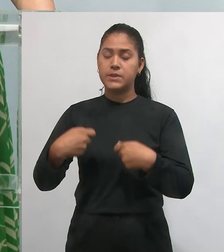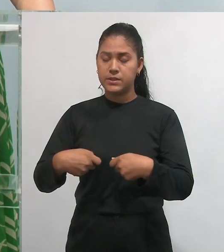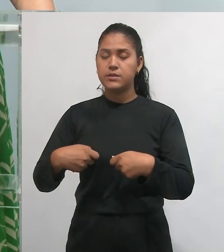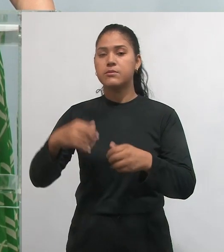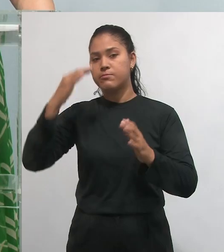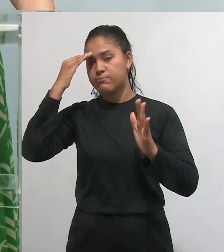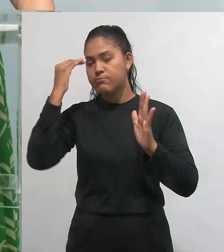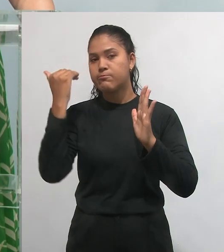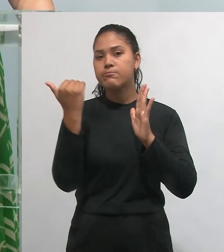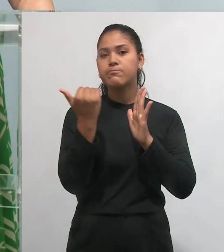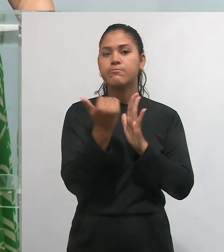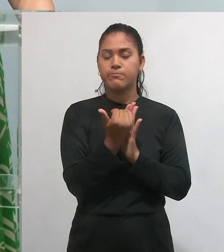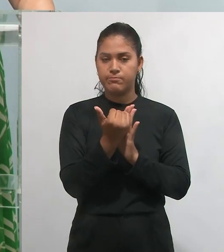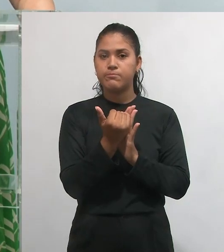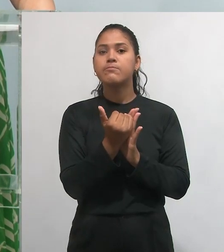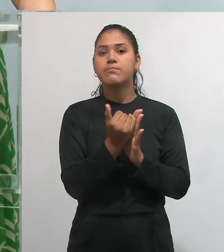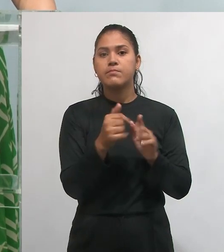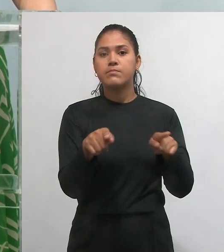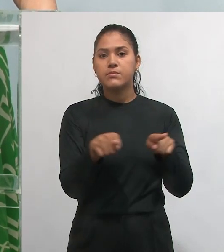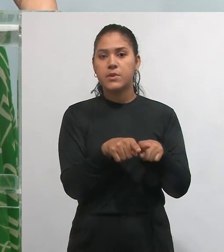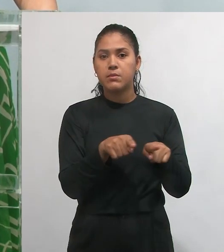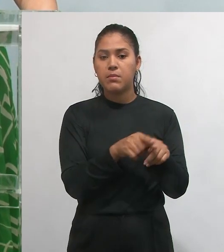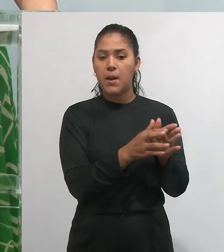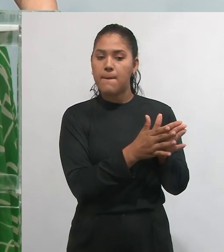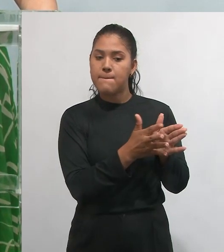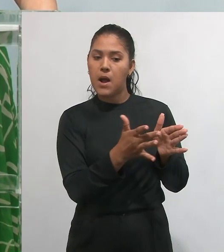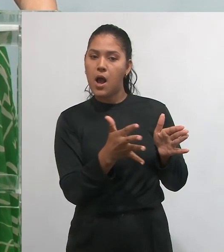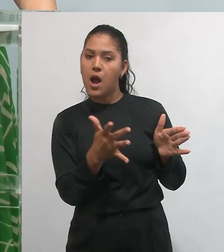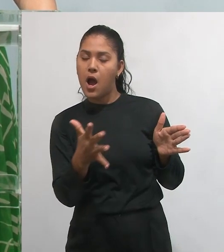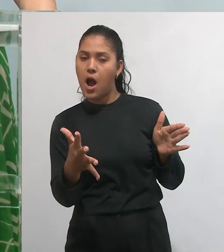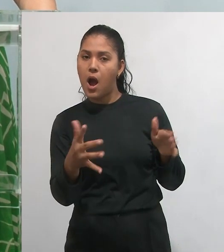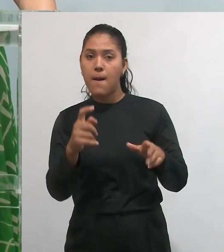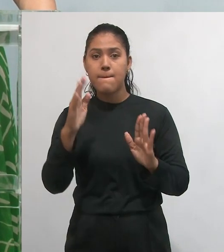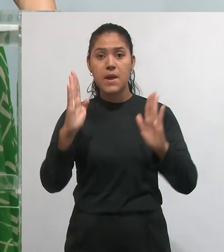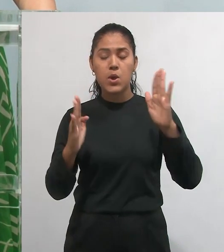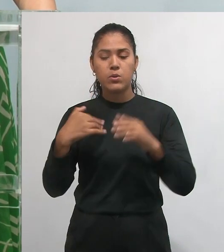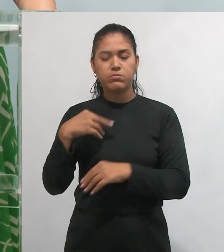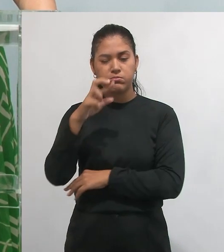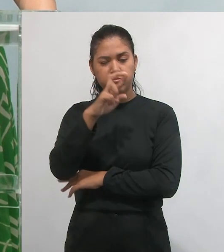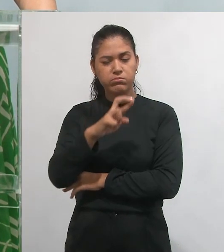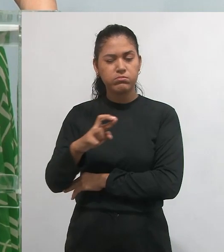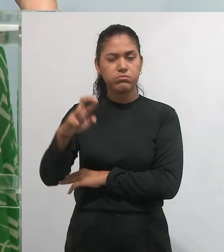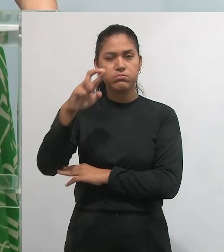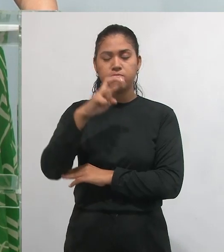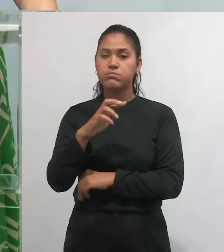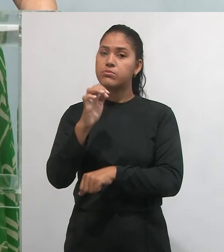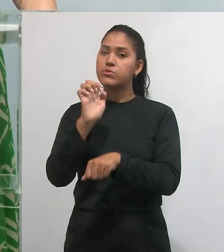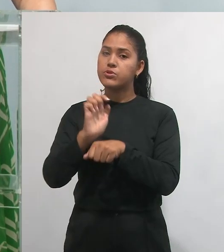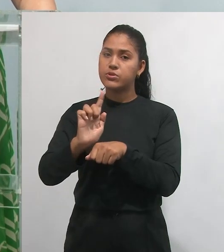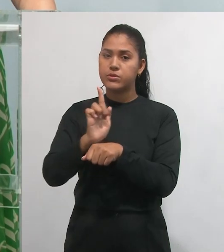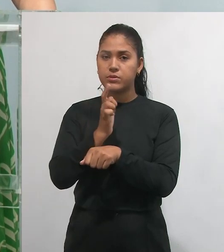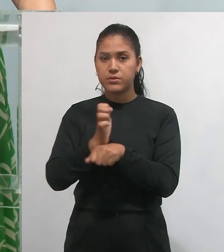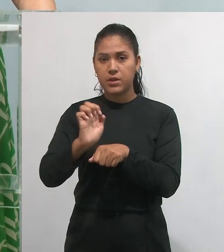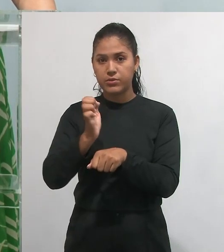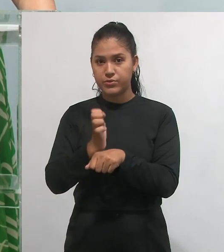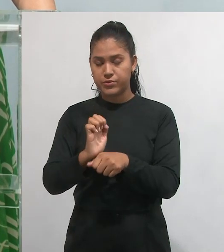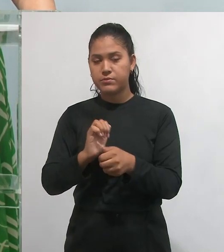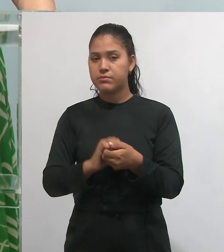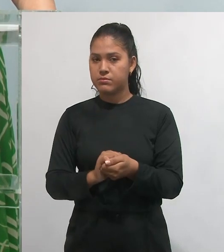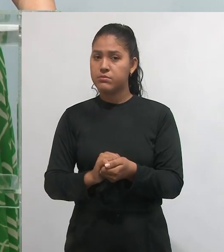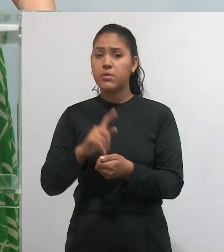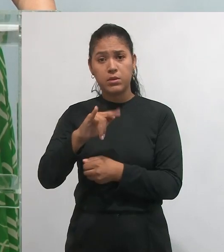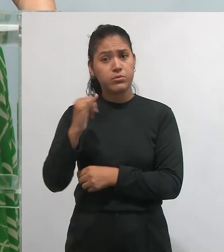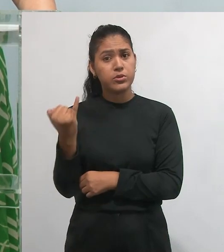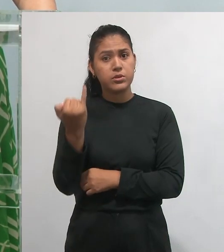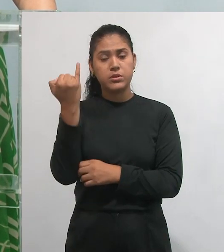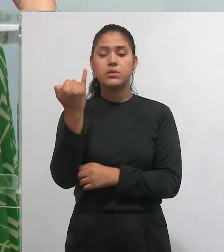ali colocado no seu processo de observação. Então é importante não levar as informações do